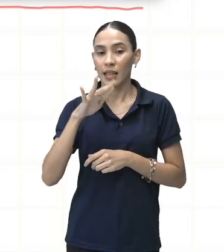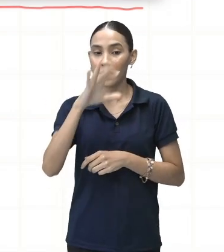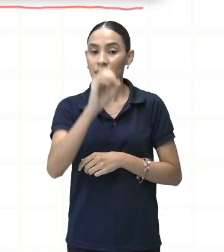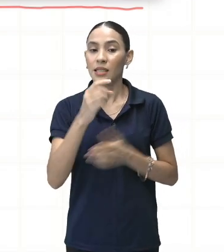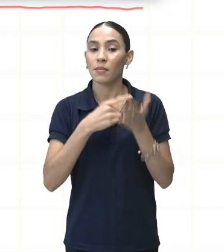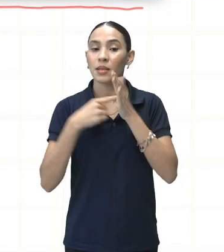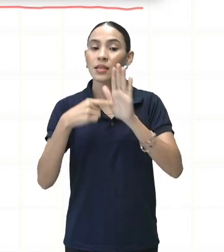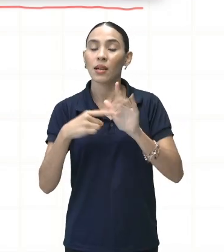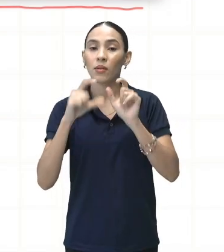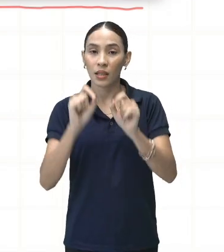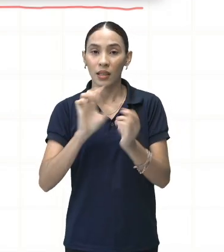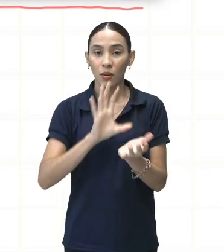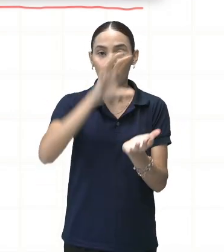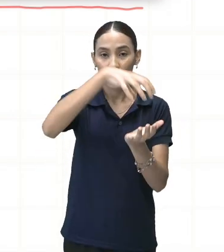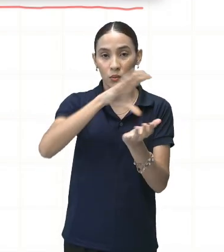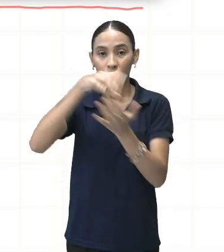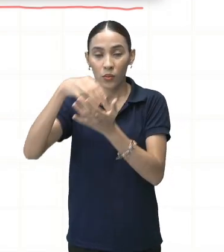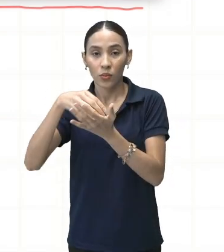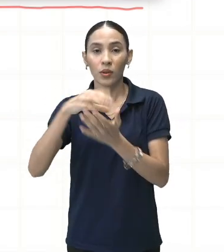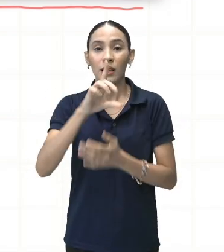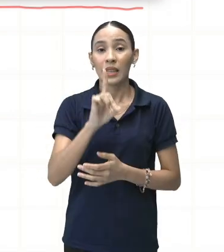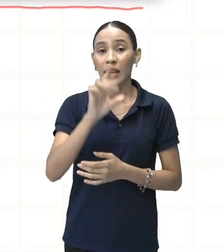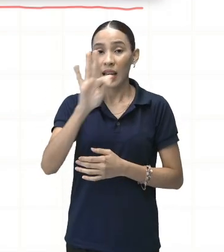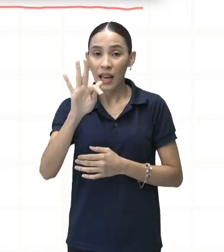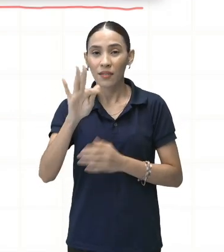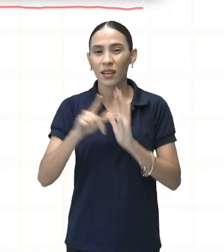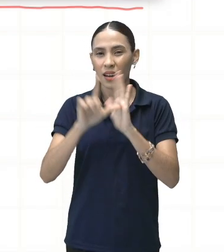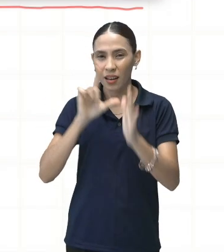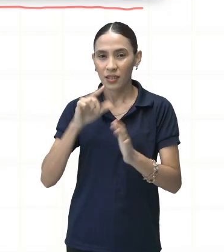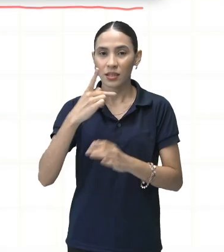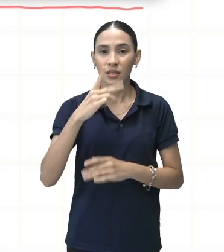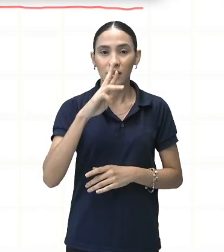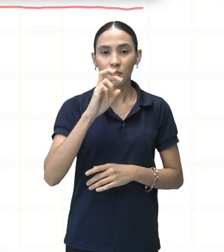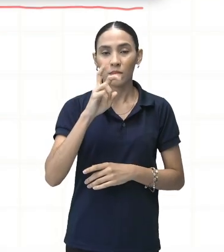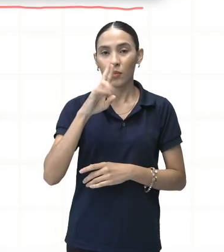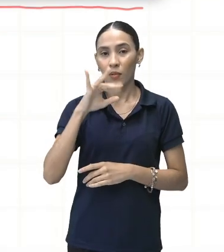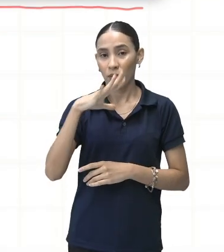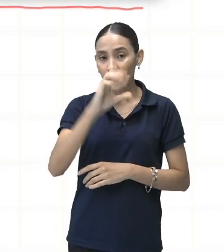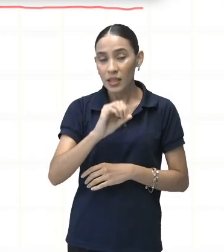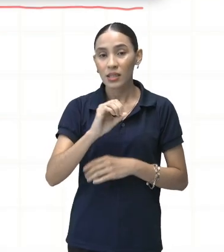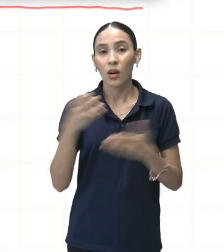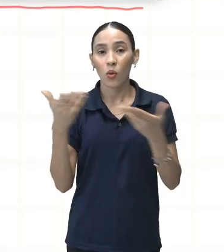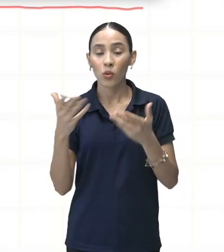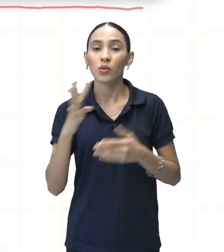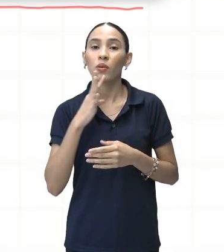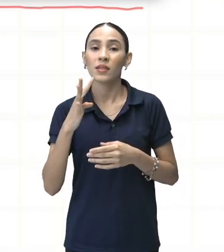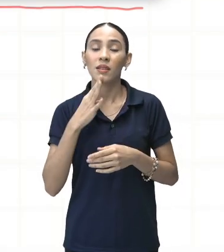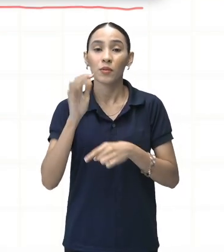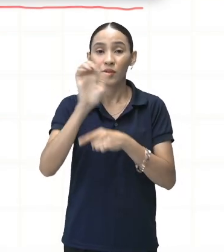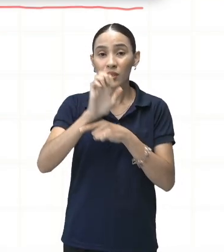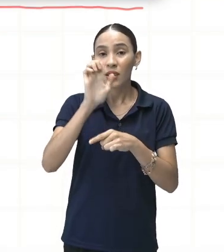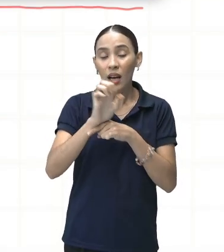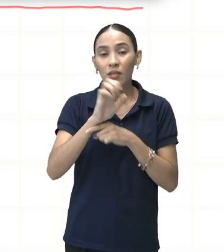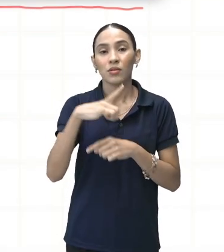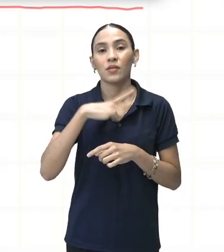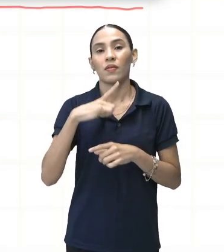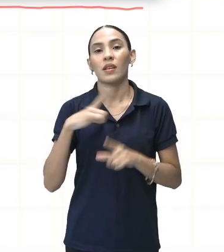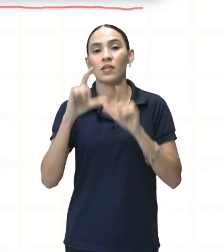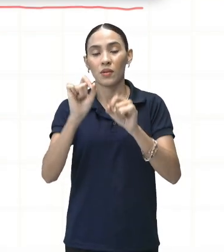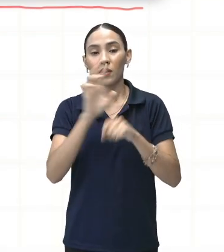com que as unidades federativas, na época chamada de províncias e que atualmente conhecemos como Estado, tivessem